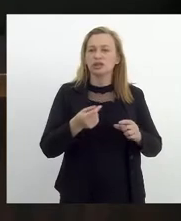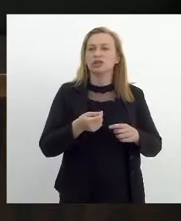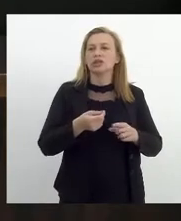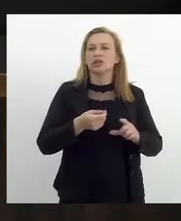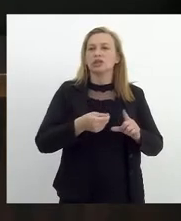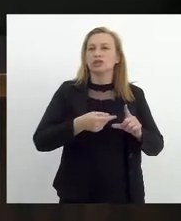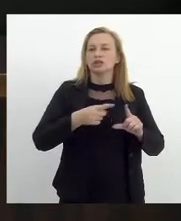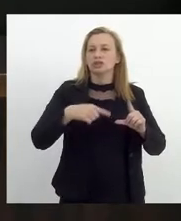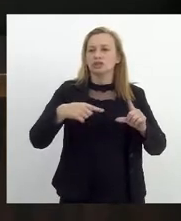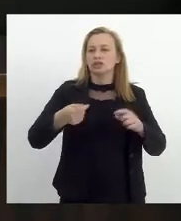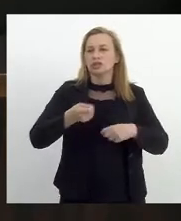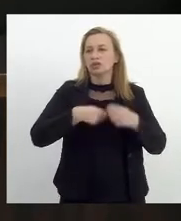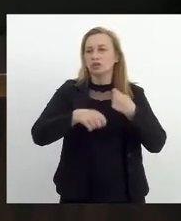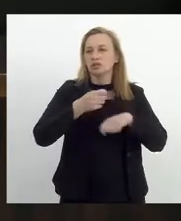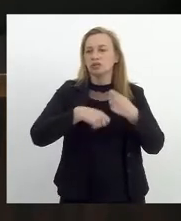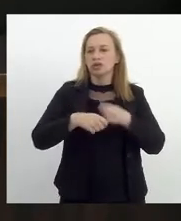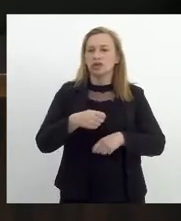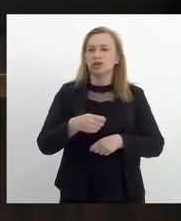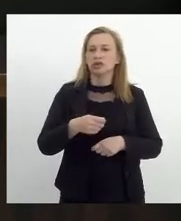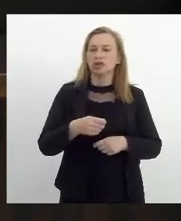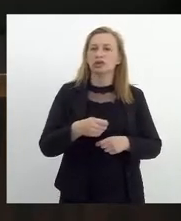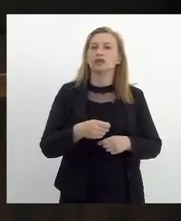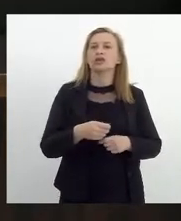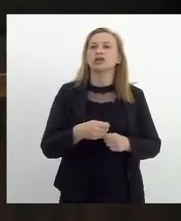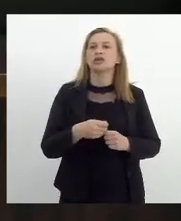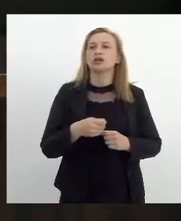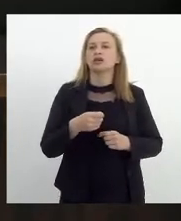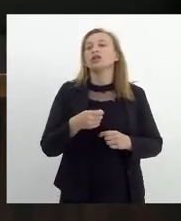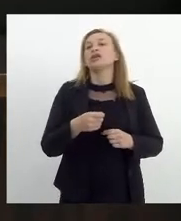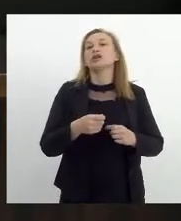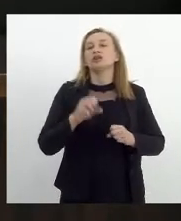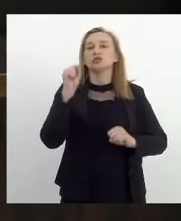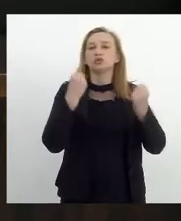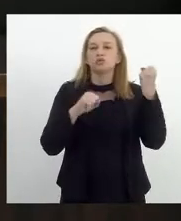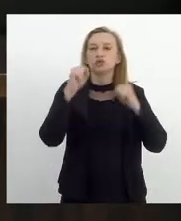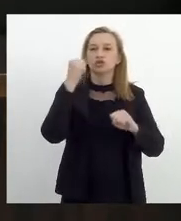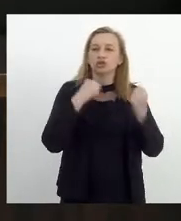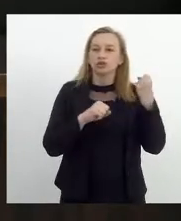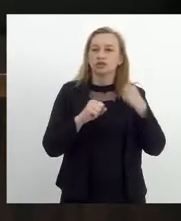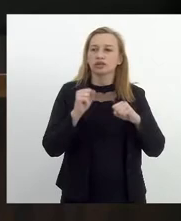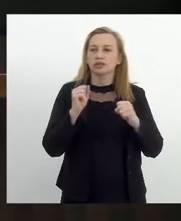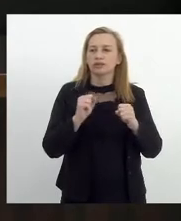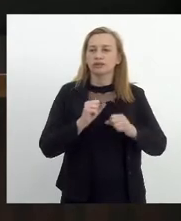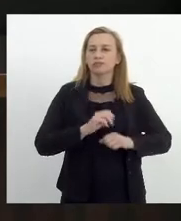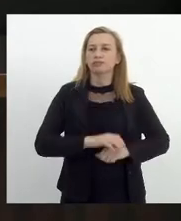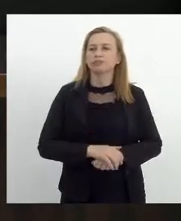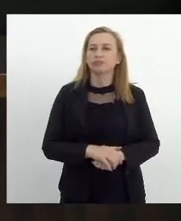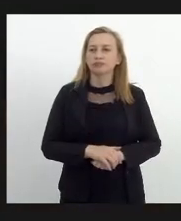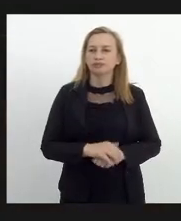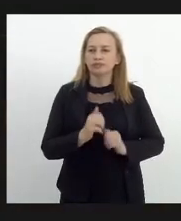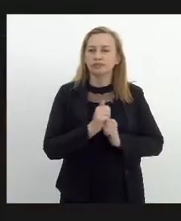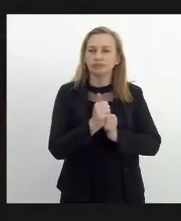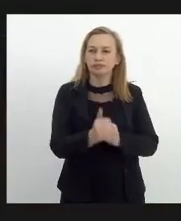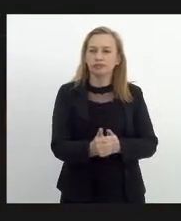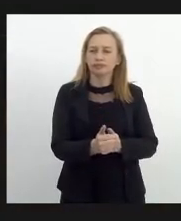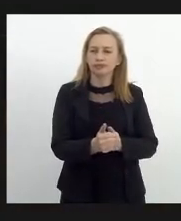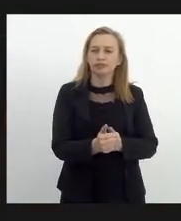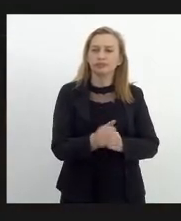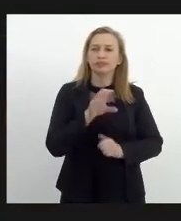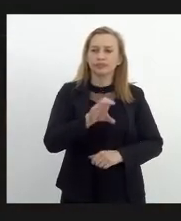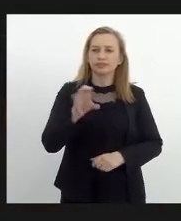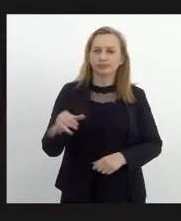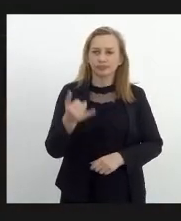Comércio, deputado Noel de Carvalho. Deputado Noel de Carvalho. Eu acompanho o parecer da